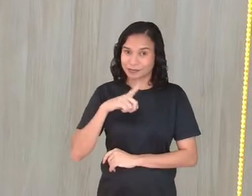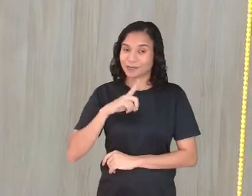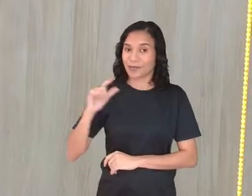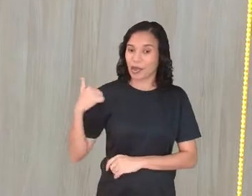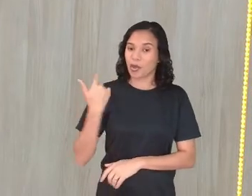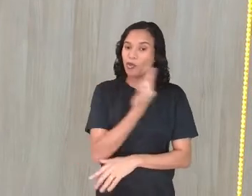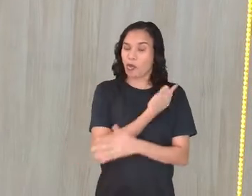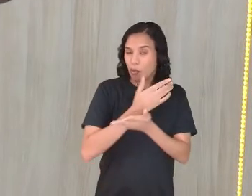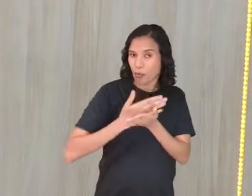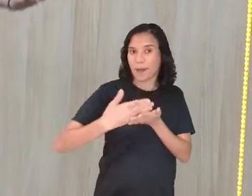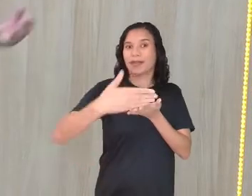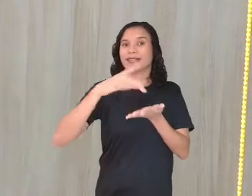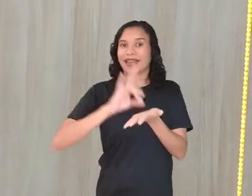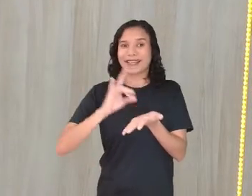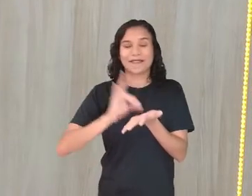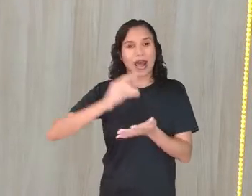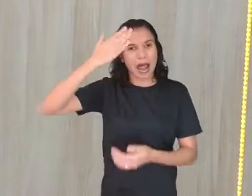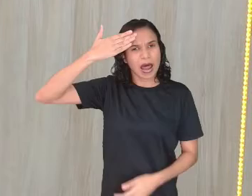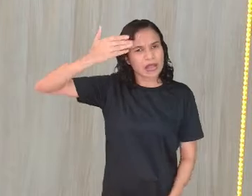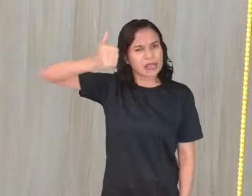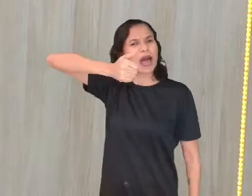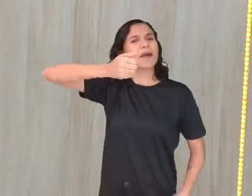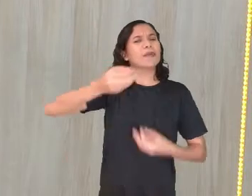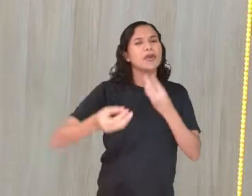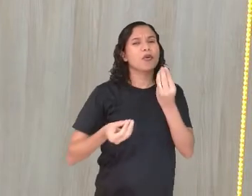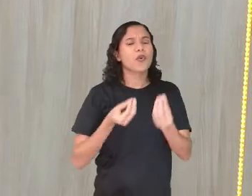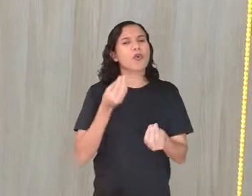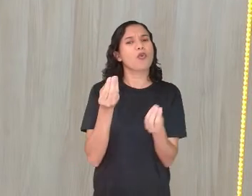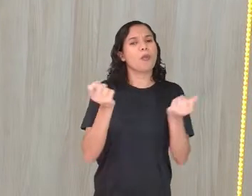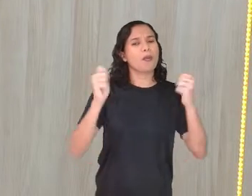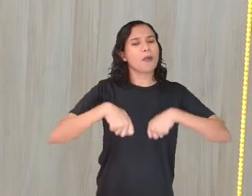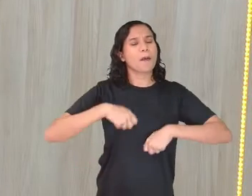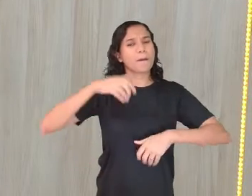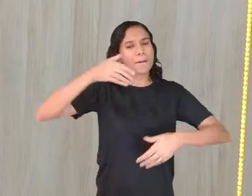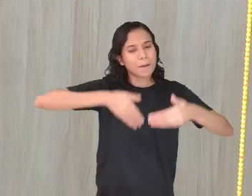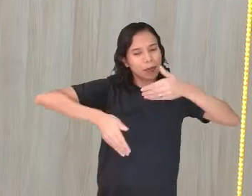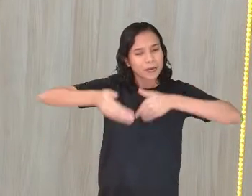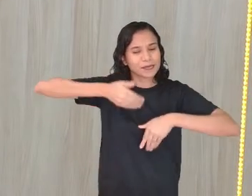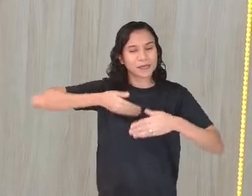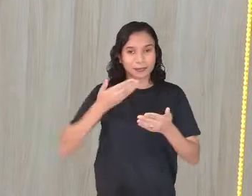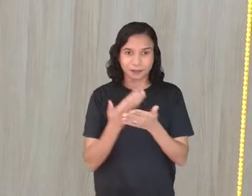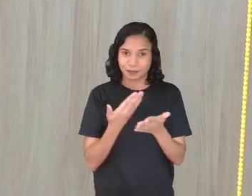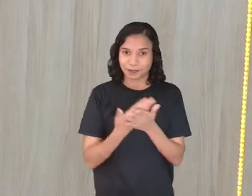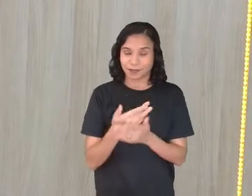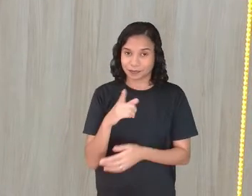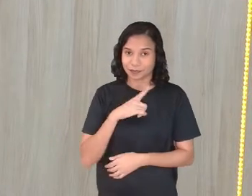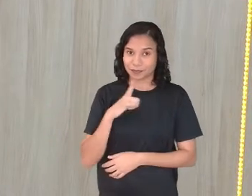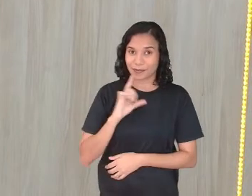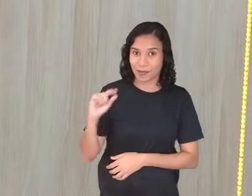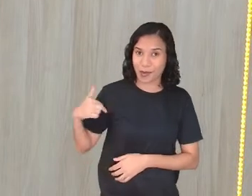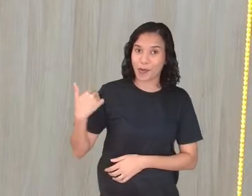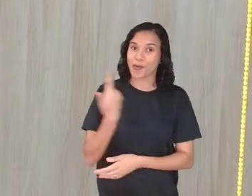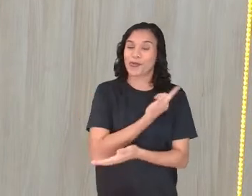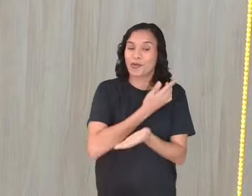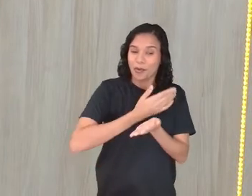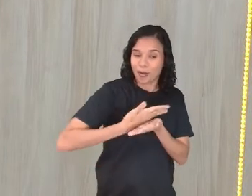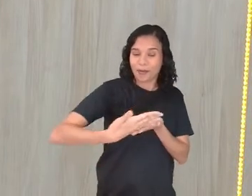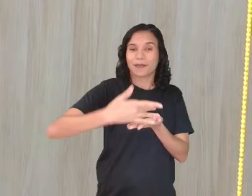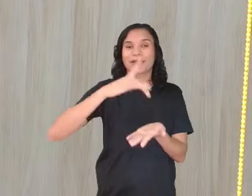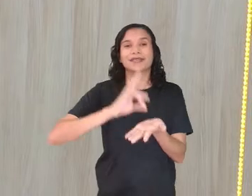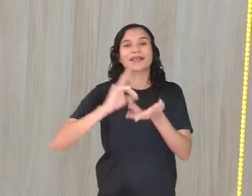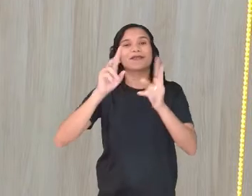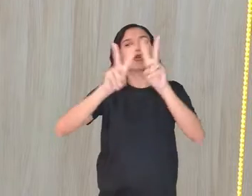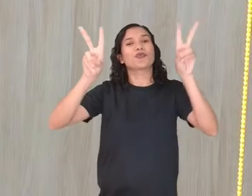já começar, né, sabendo de como a gente pode participar dessa aula. A gente vai dar início à